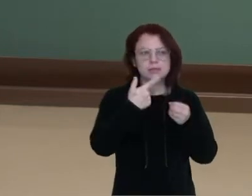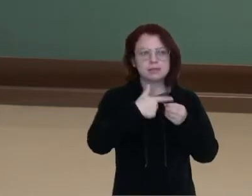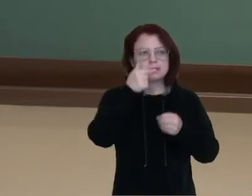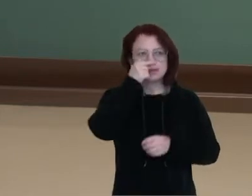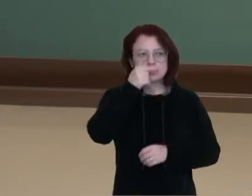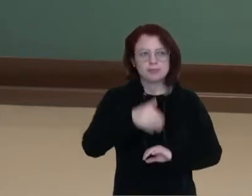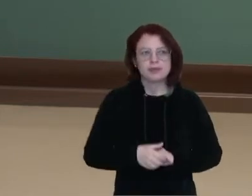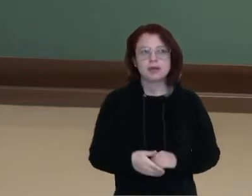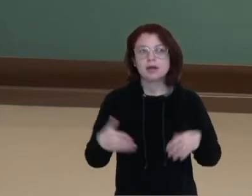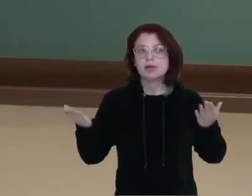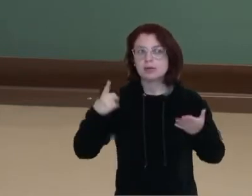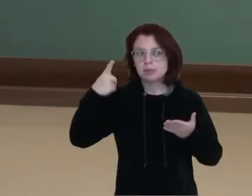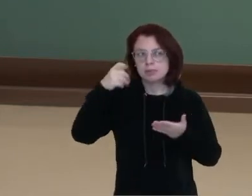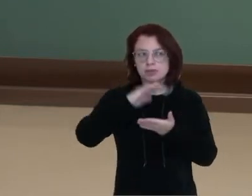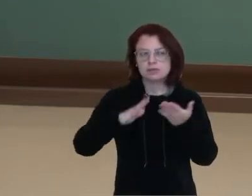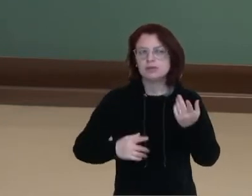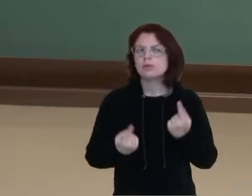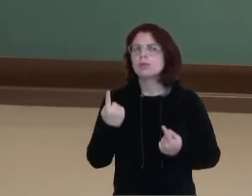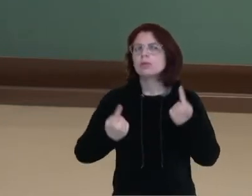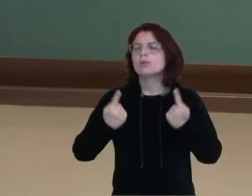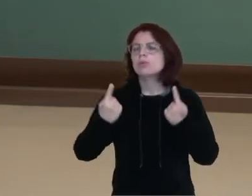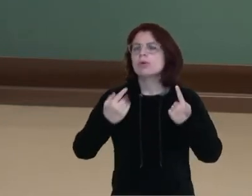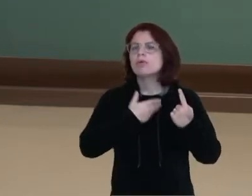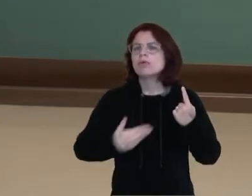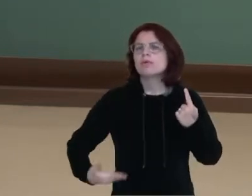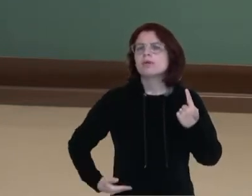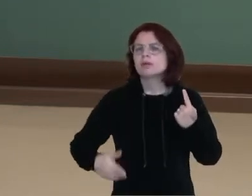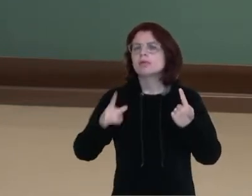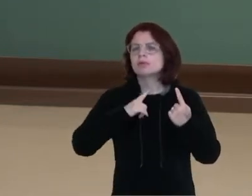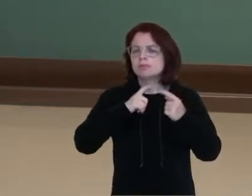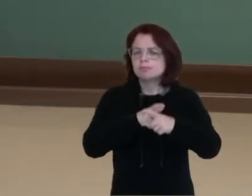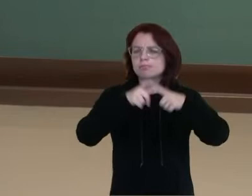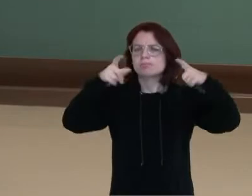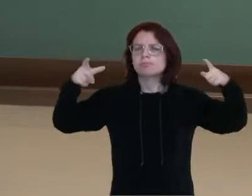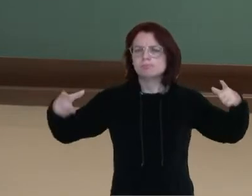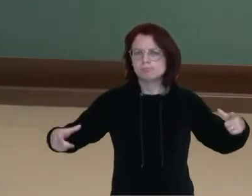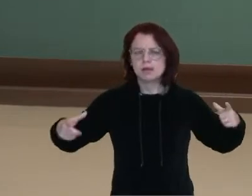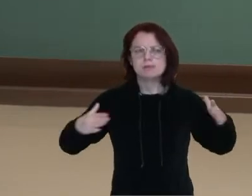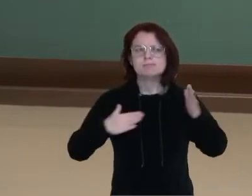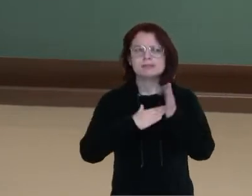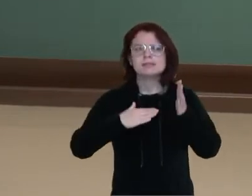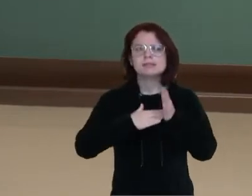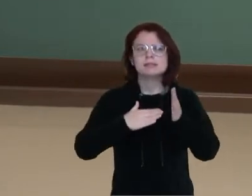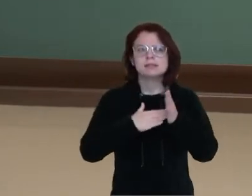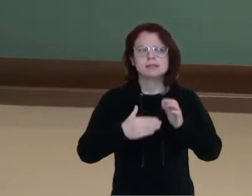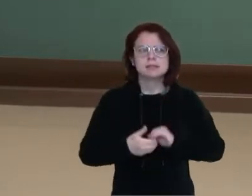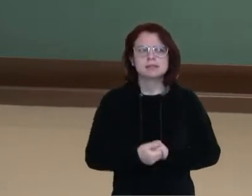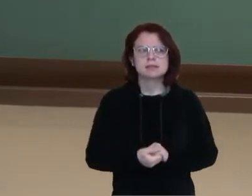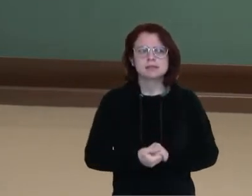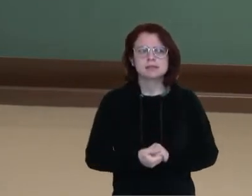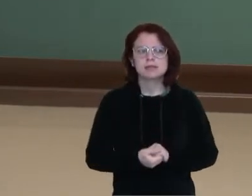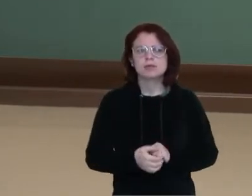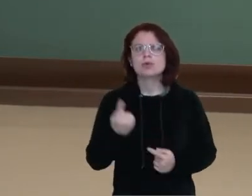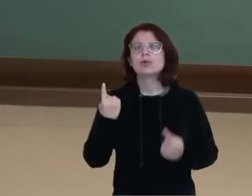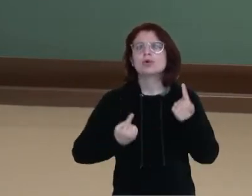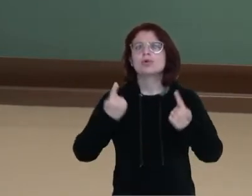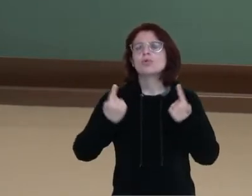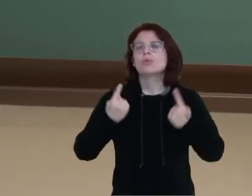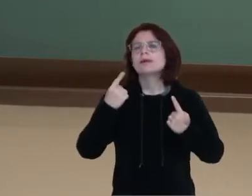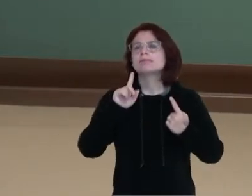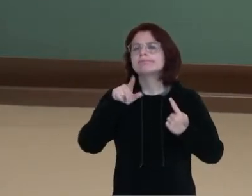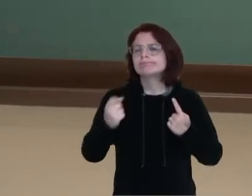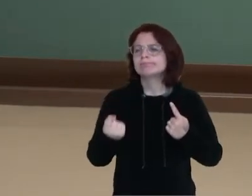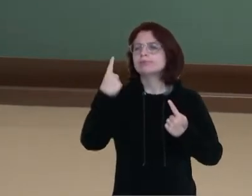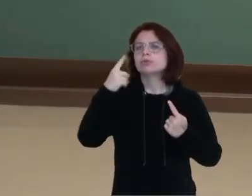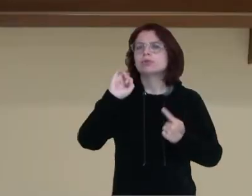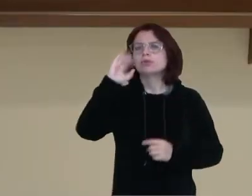De acordo com o nosso estudo, em qual governo do Império Persa atingiu sua extensão máxima territorial? Quais foram as consequências